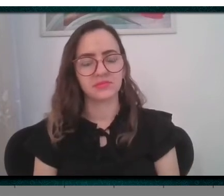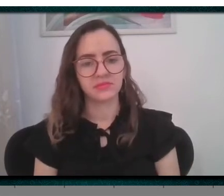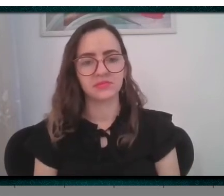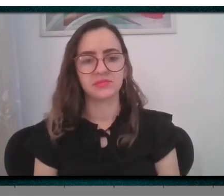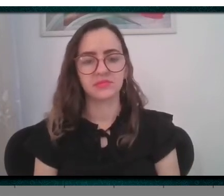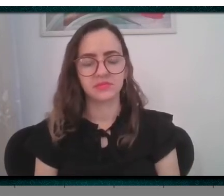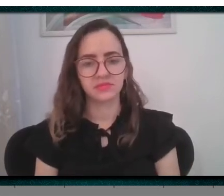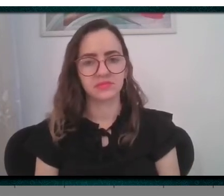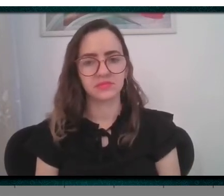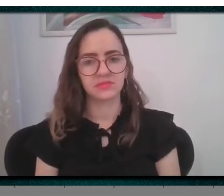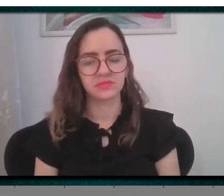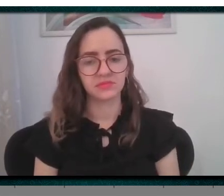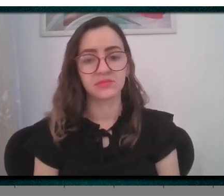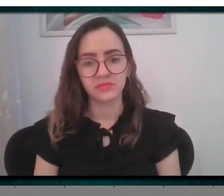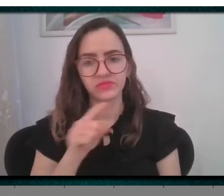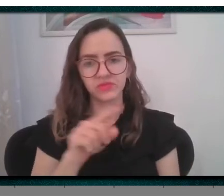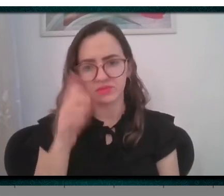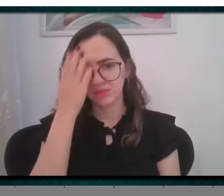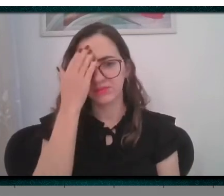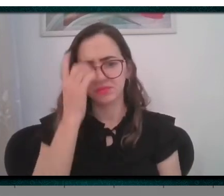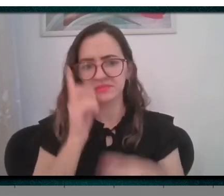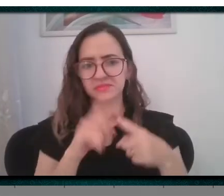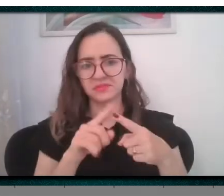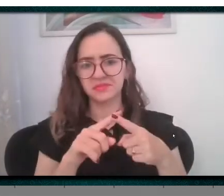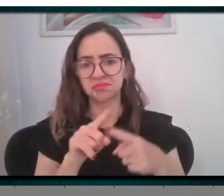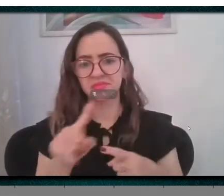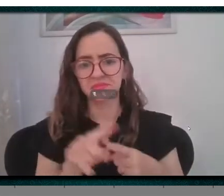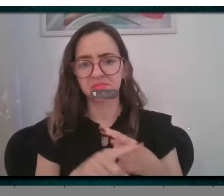Ou tem alguma dúvida em relação a isso?